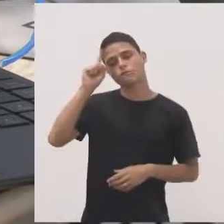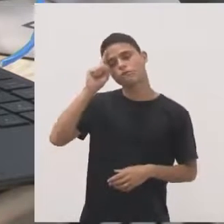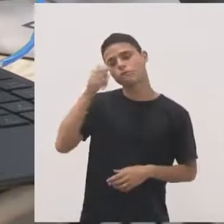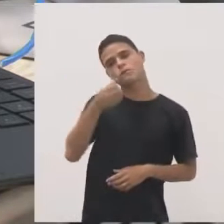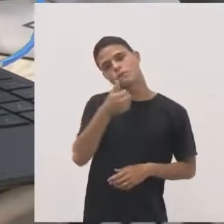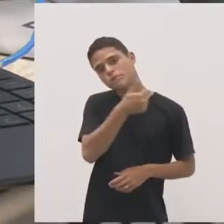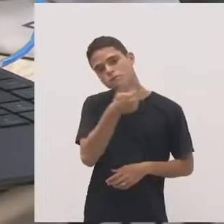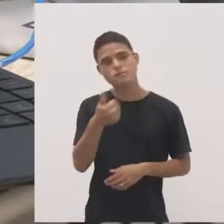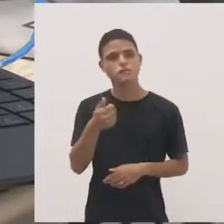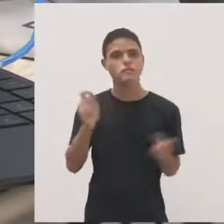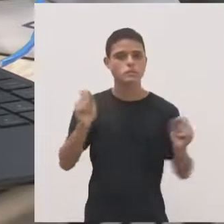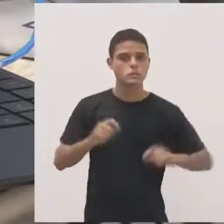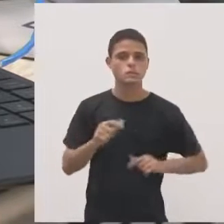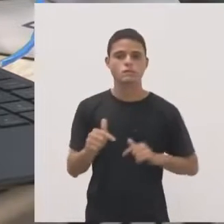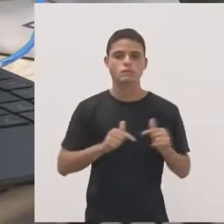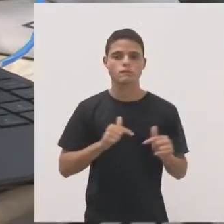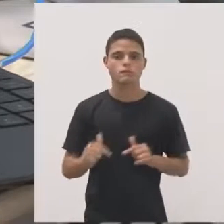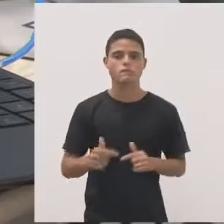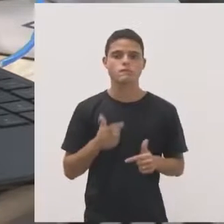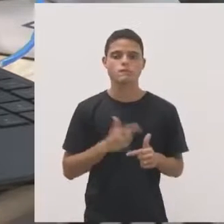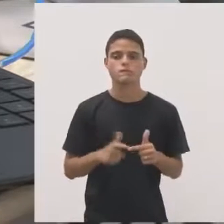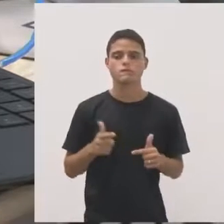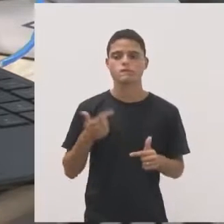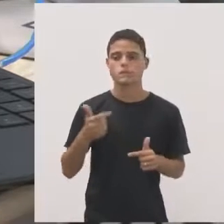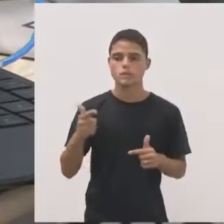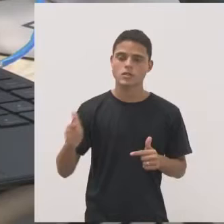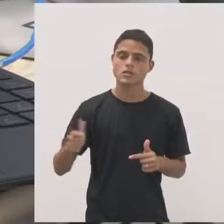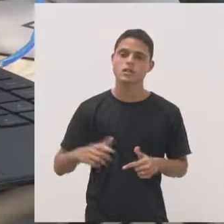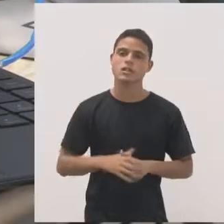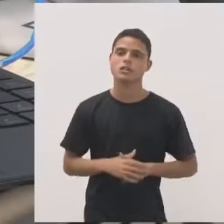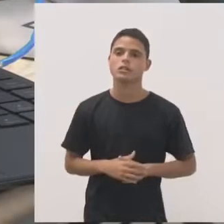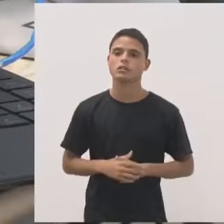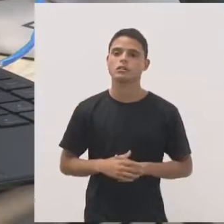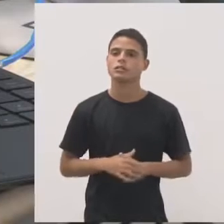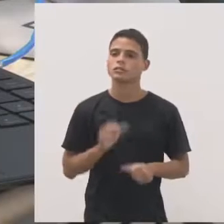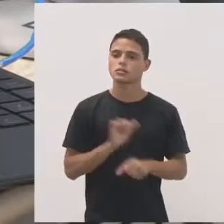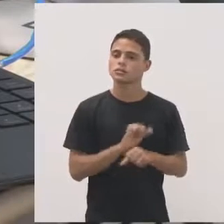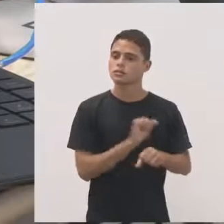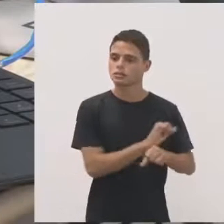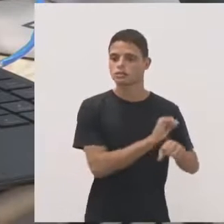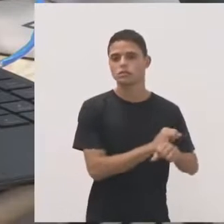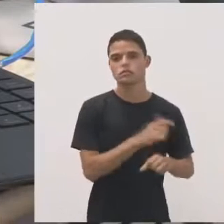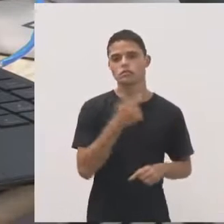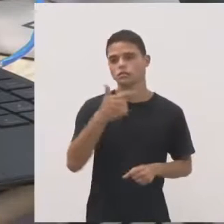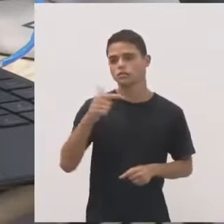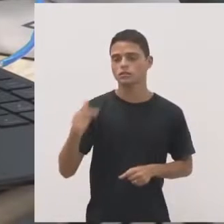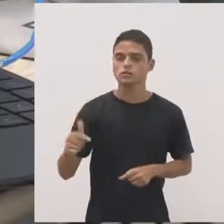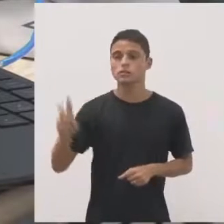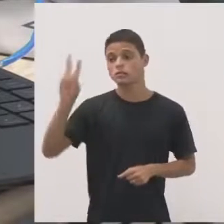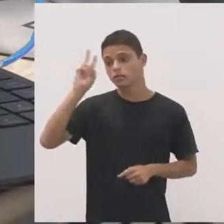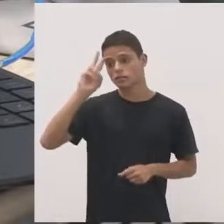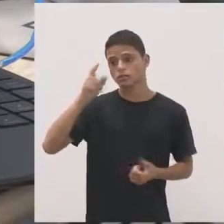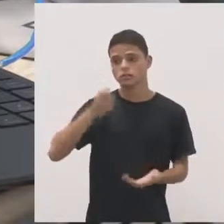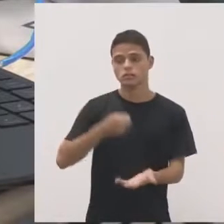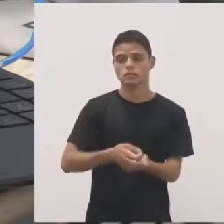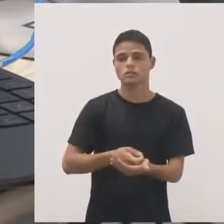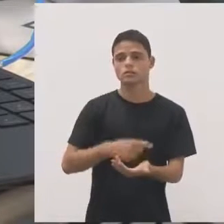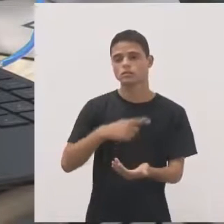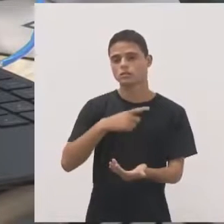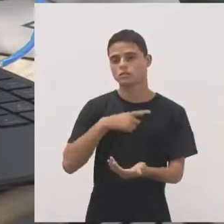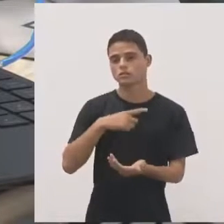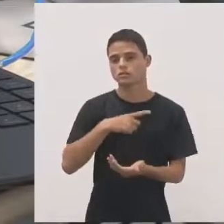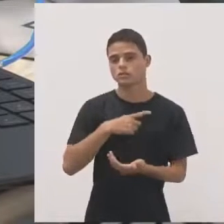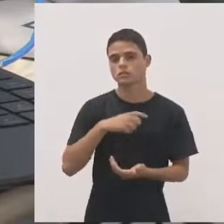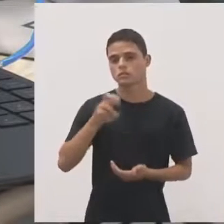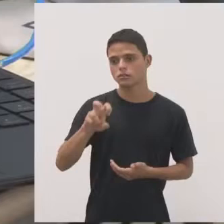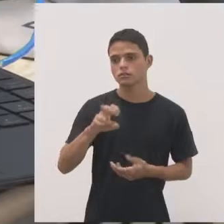bom. Dá para trabalhar, não vai ter problema, não vamos enfrentar travamentos, tá bom? Lembrando que essas compras têm a garantia de 5